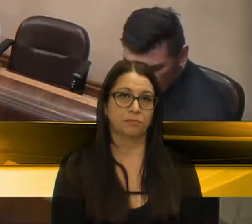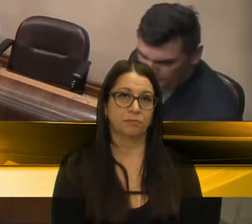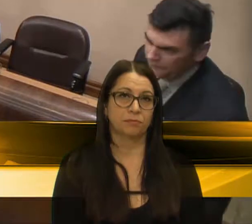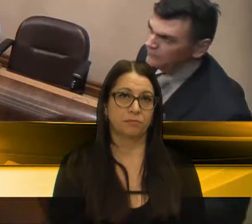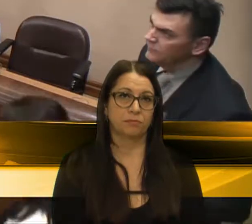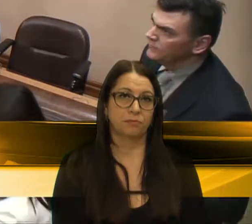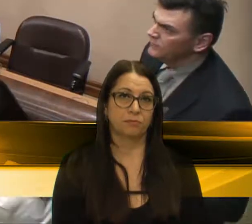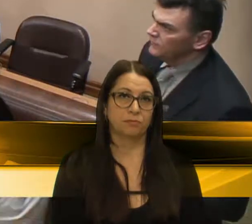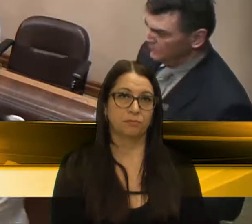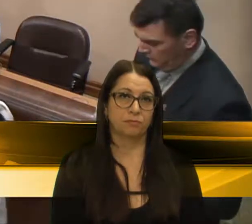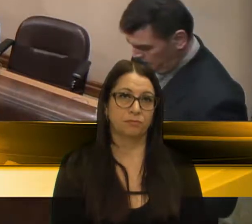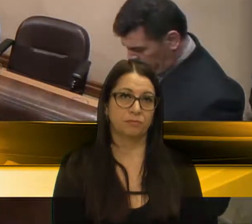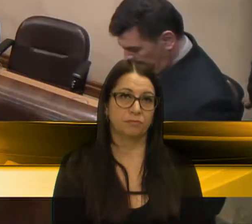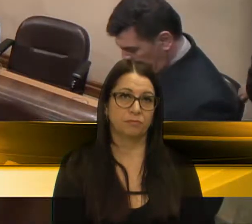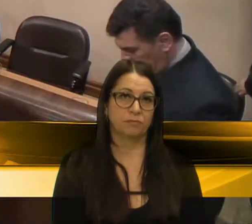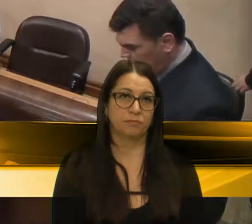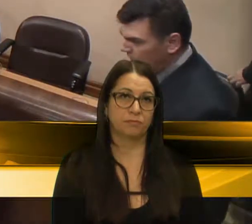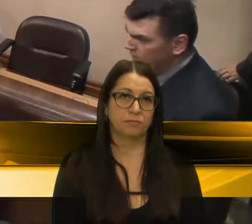Todos os vereadores.